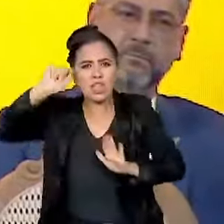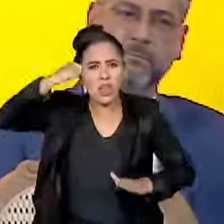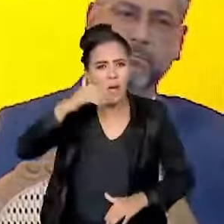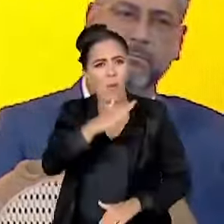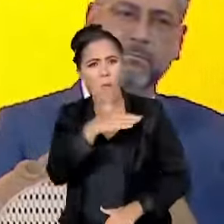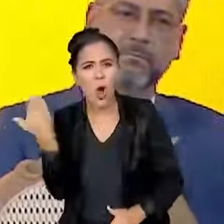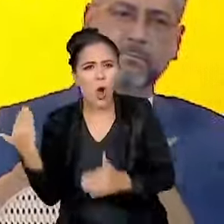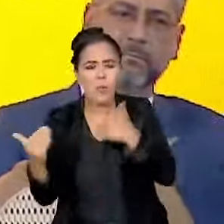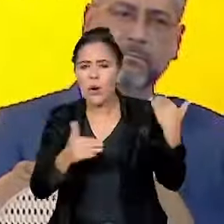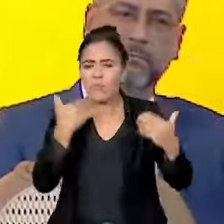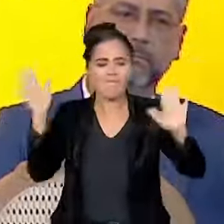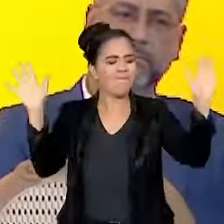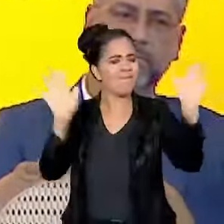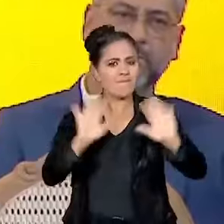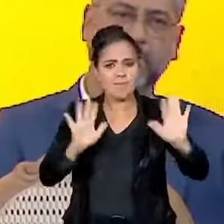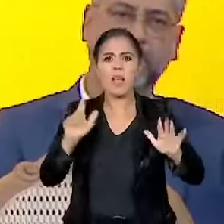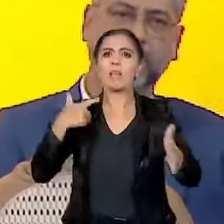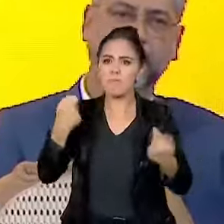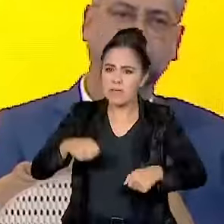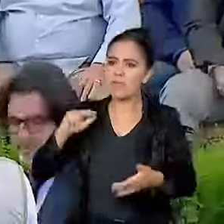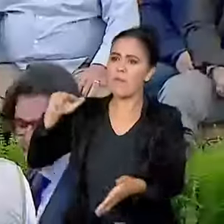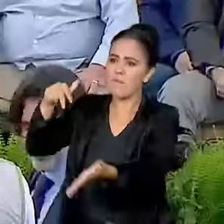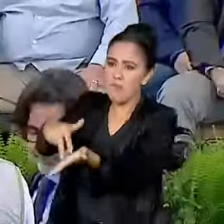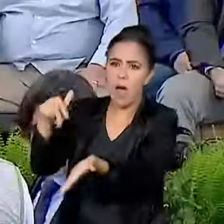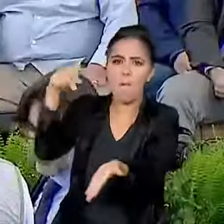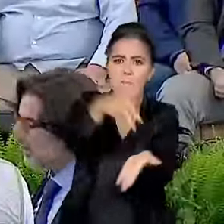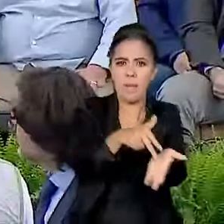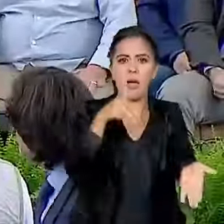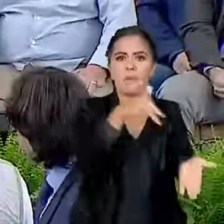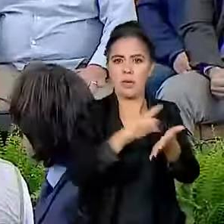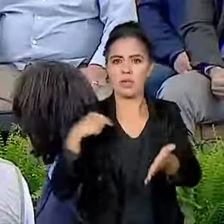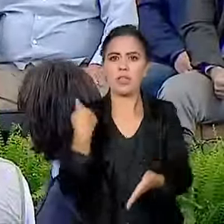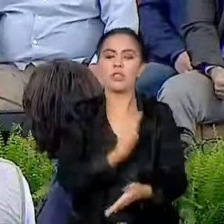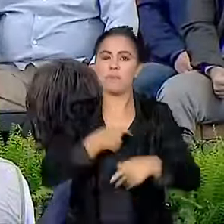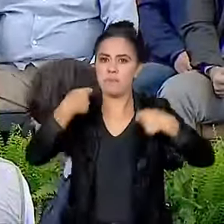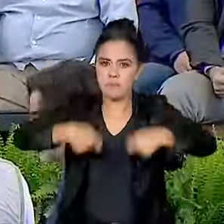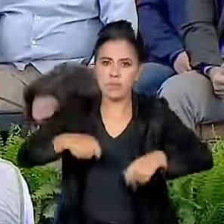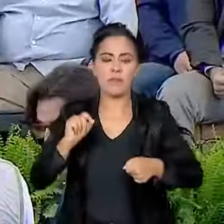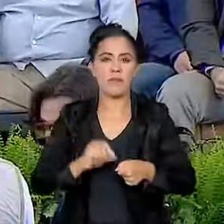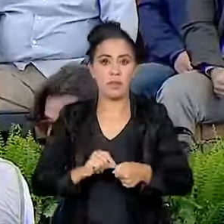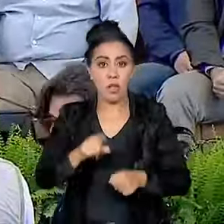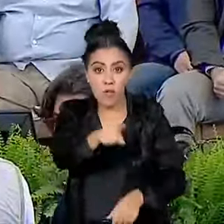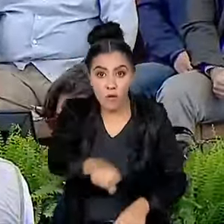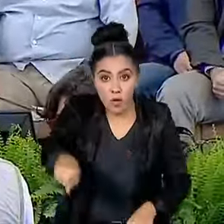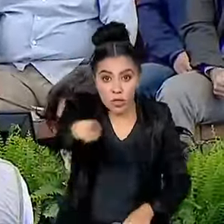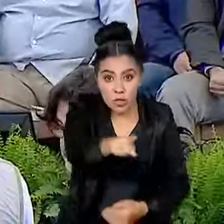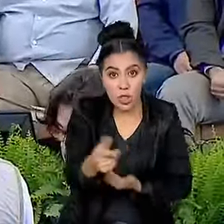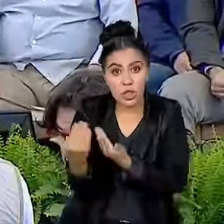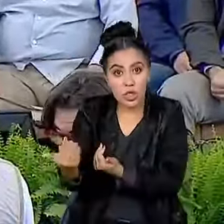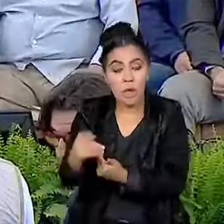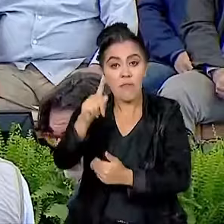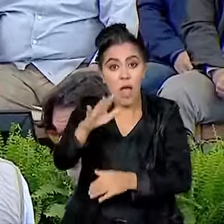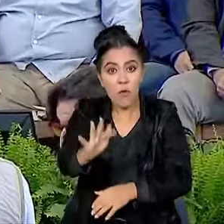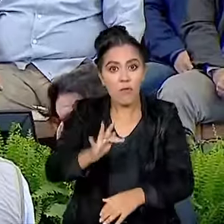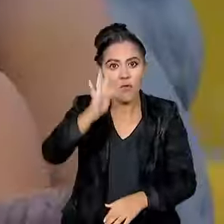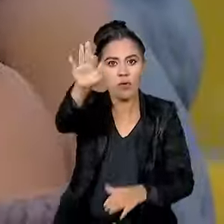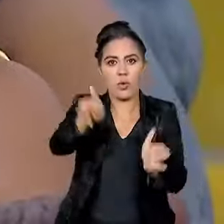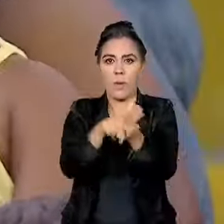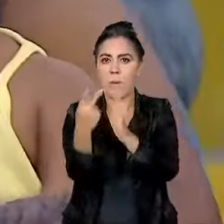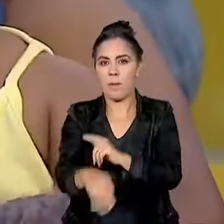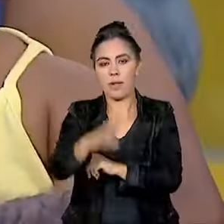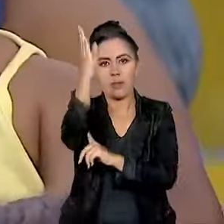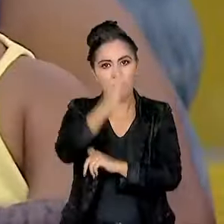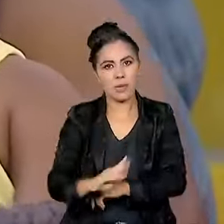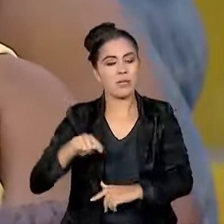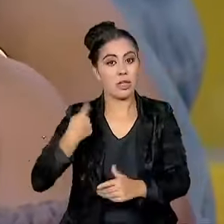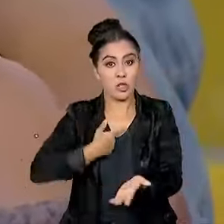chegando, protagonizando e fazendo a diferença, porque é o que a gente pode fazer. Vocês, jovens, são o futuro desse país, e a gente conta